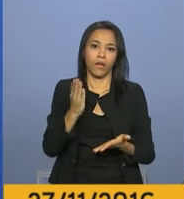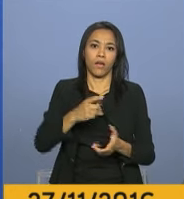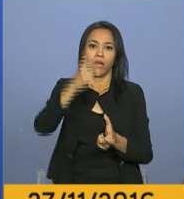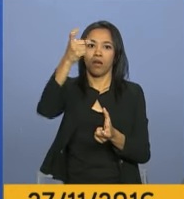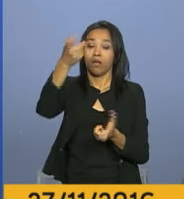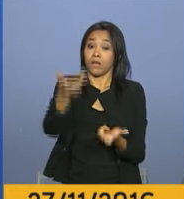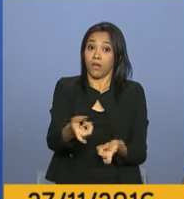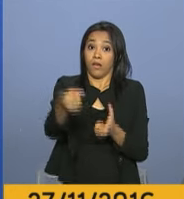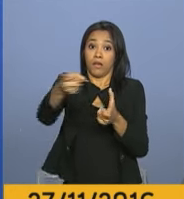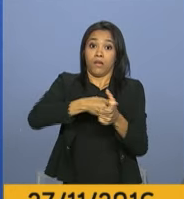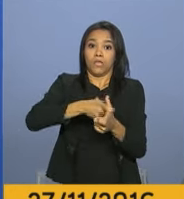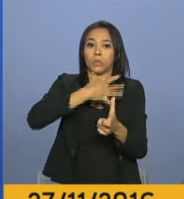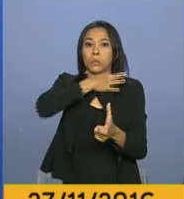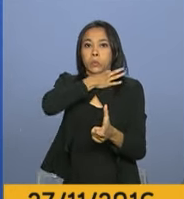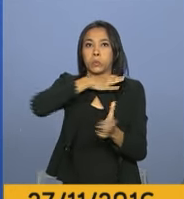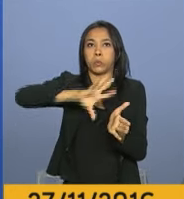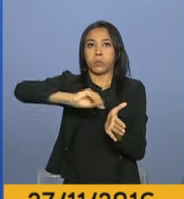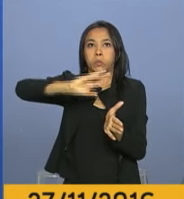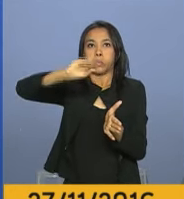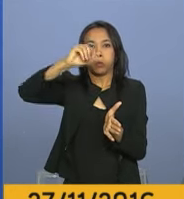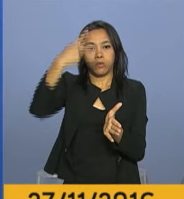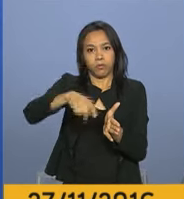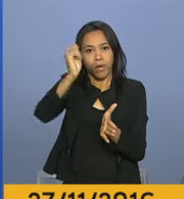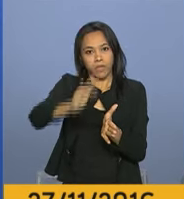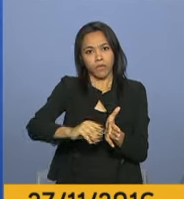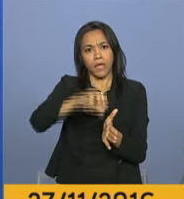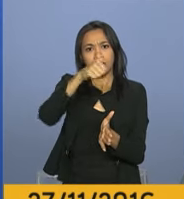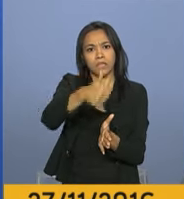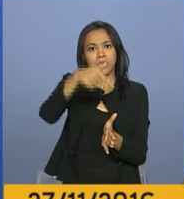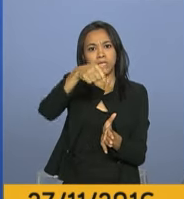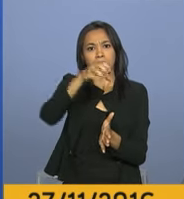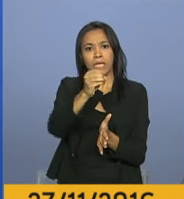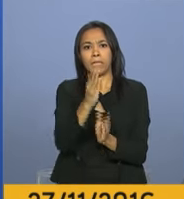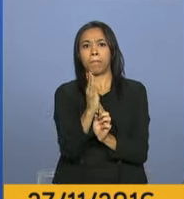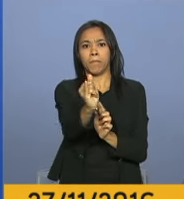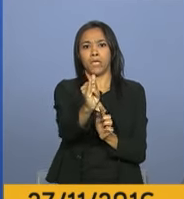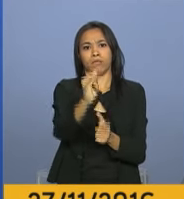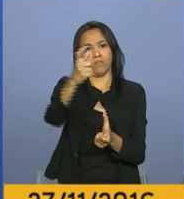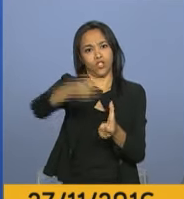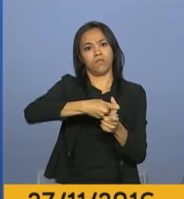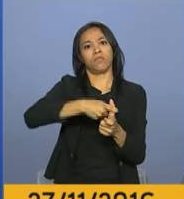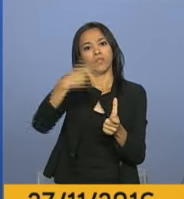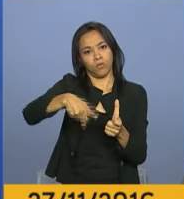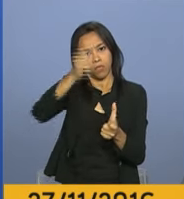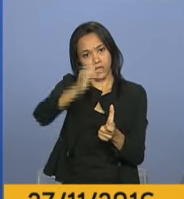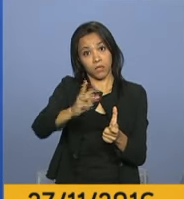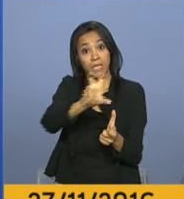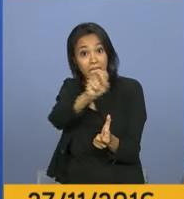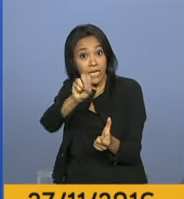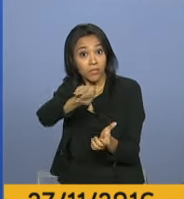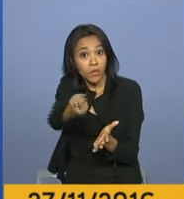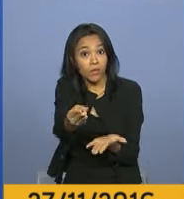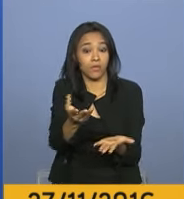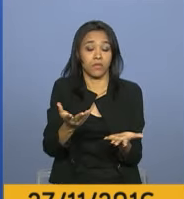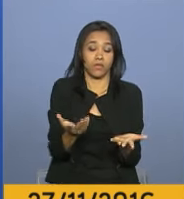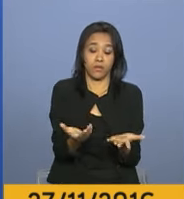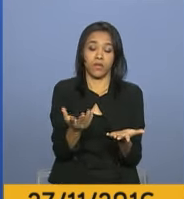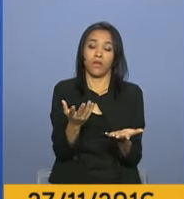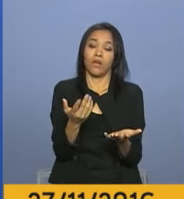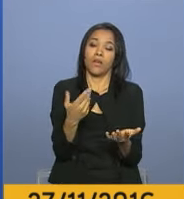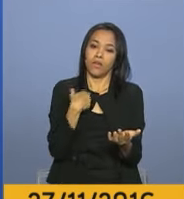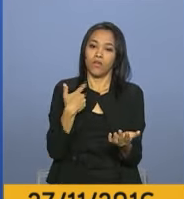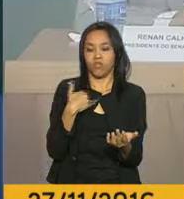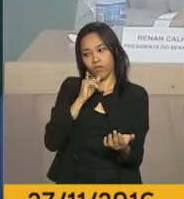déficit fiscal verdadeiro e real, que era de 170 bilhões e 500 milhões. Até eu costumo,